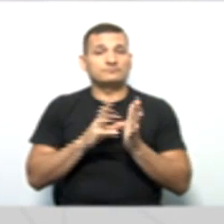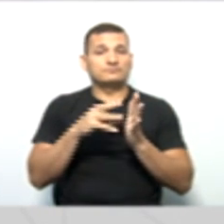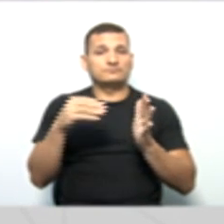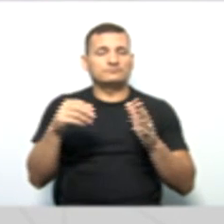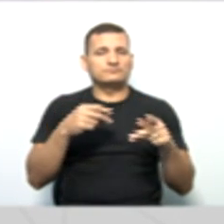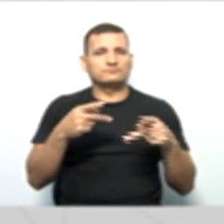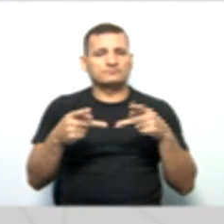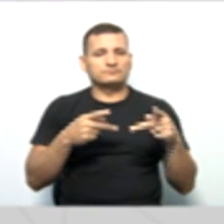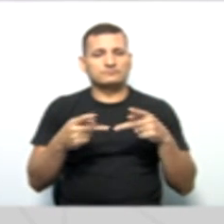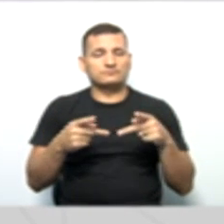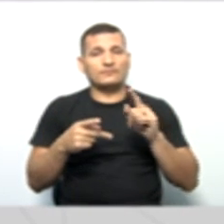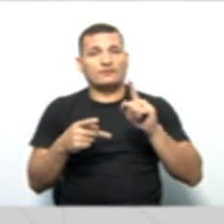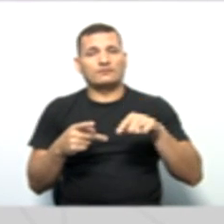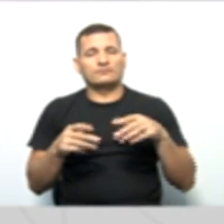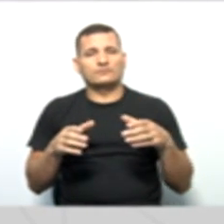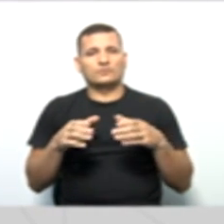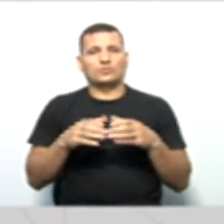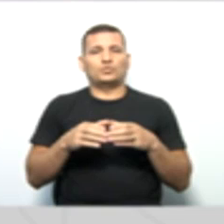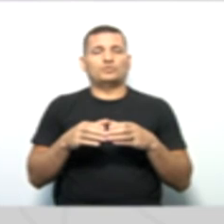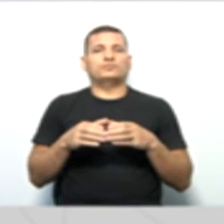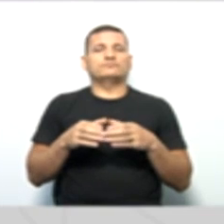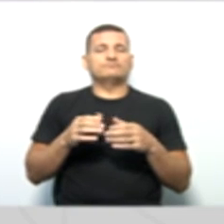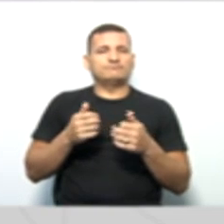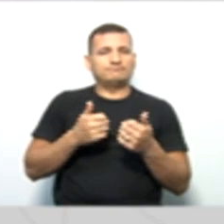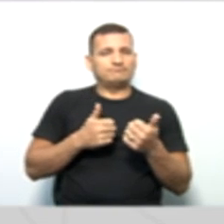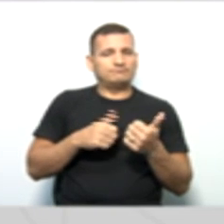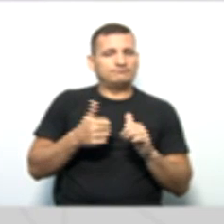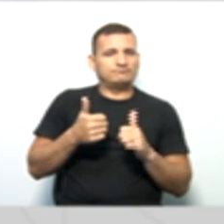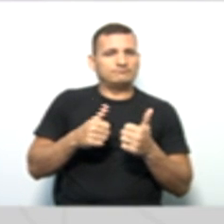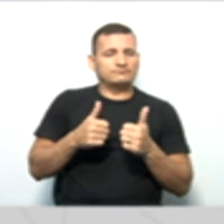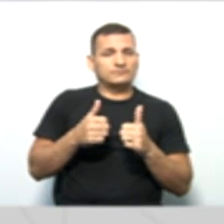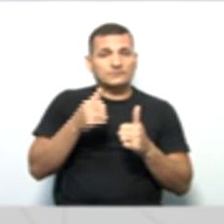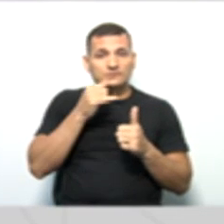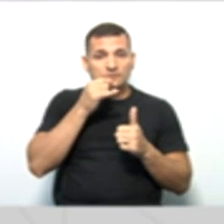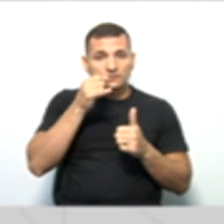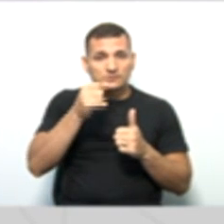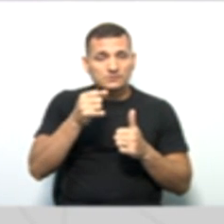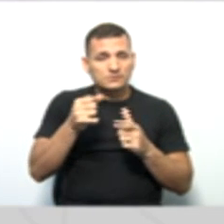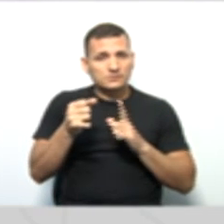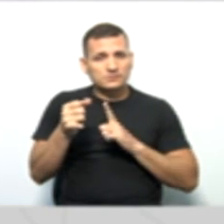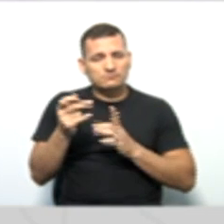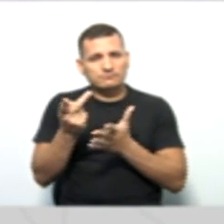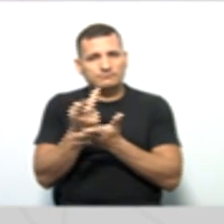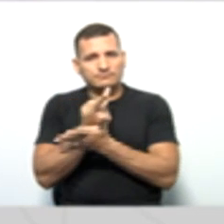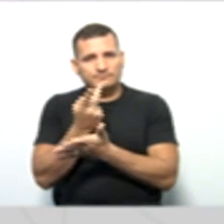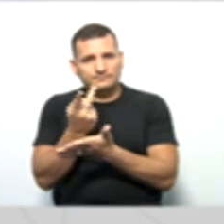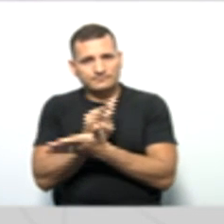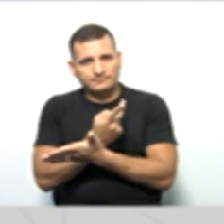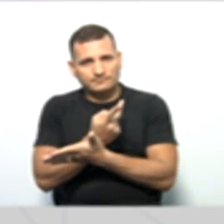é avaliado pela equipe de software para determinar se contém erros,